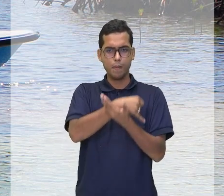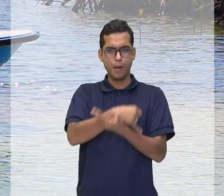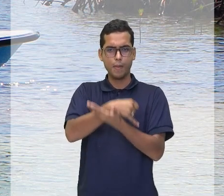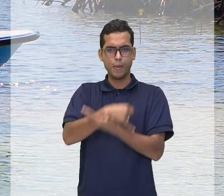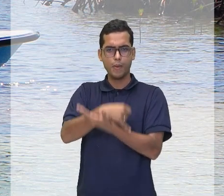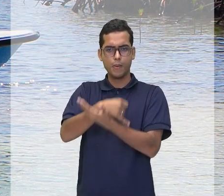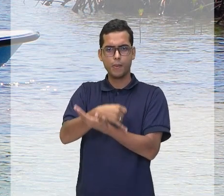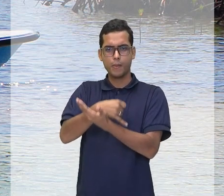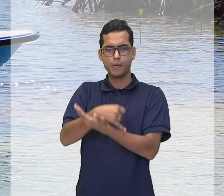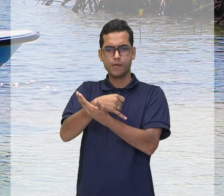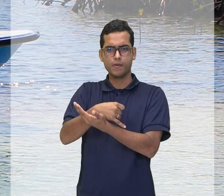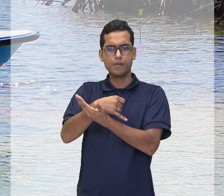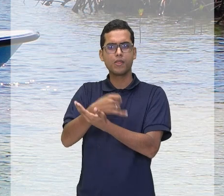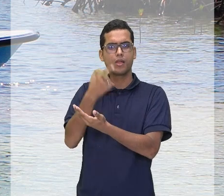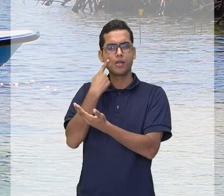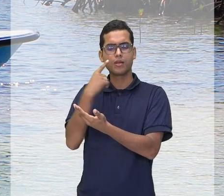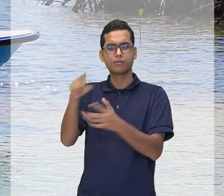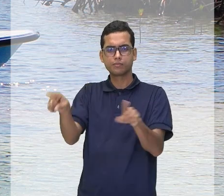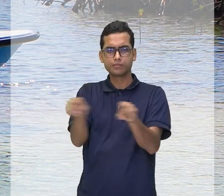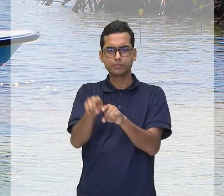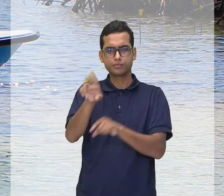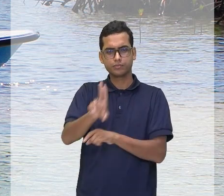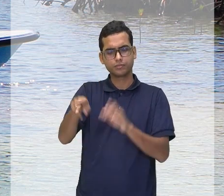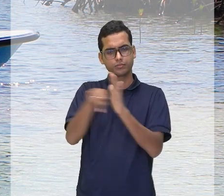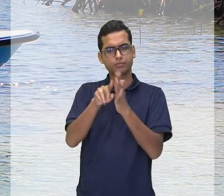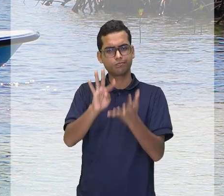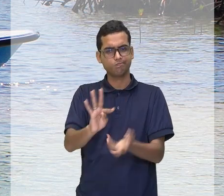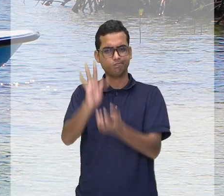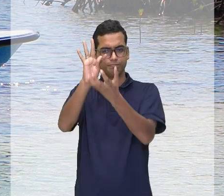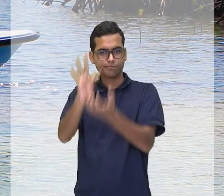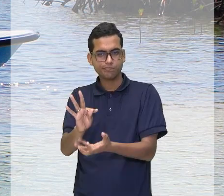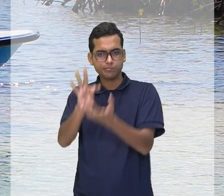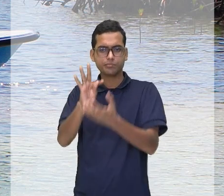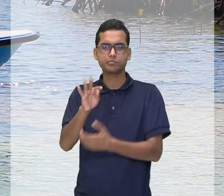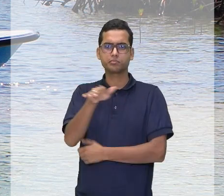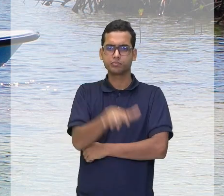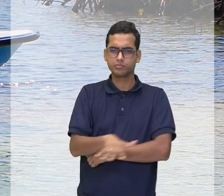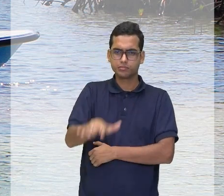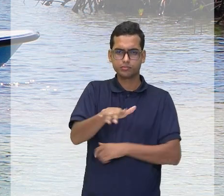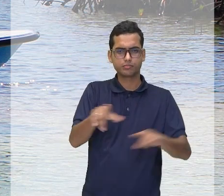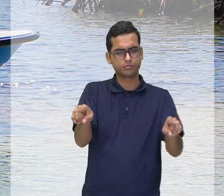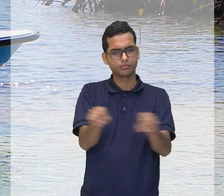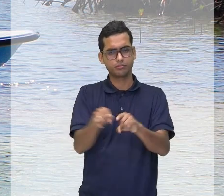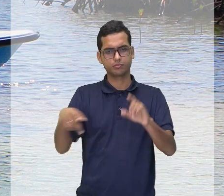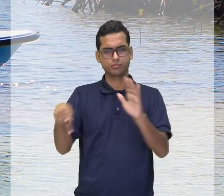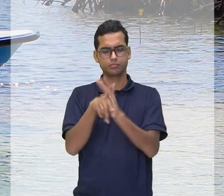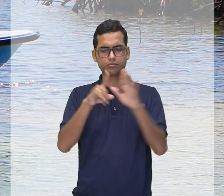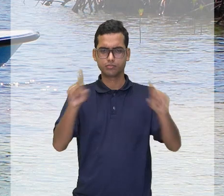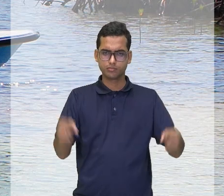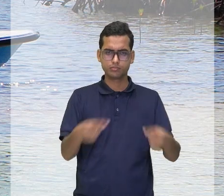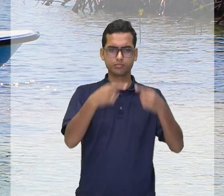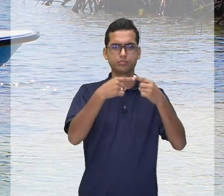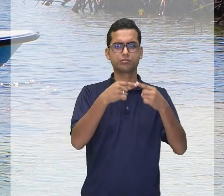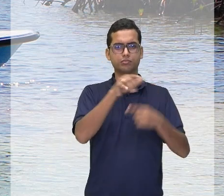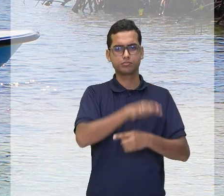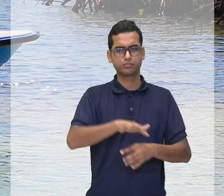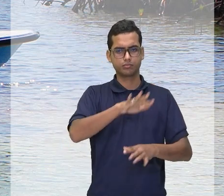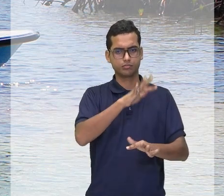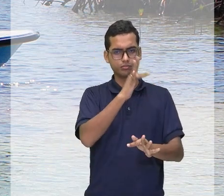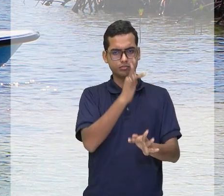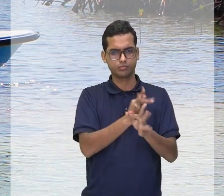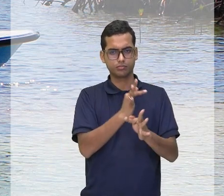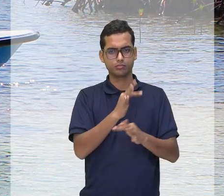ali ensinamentos da termodinâmica que faz parte da física. E não só, né,